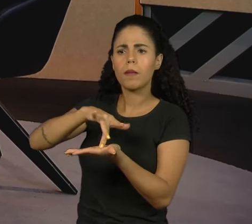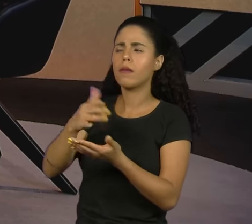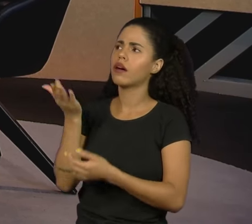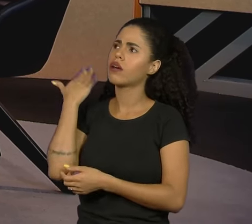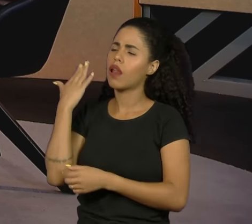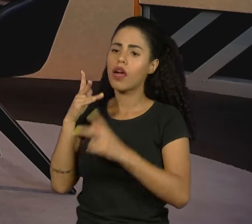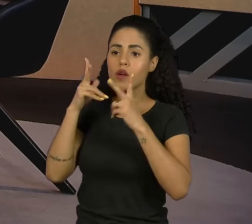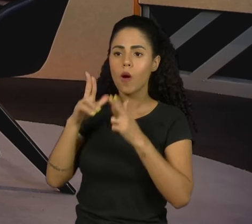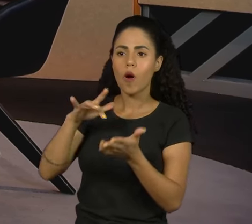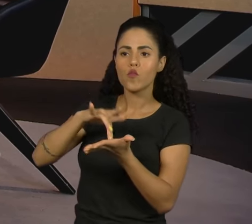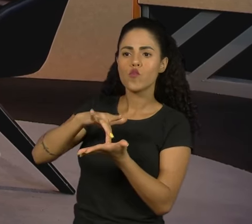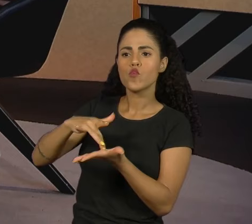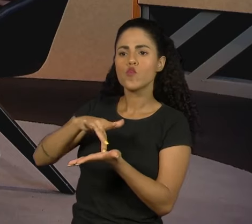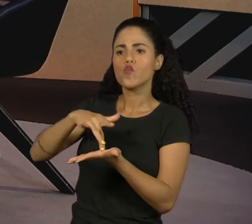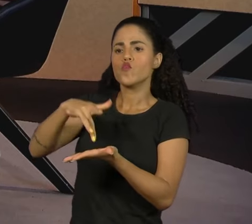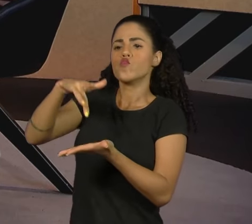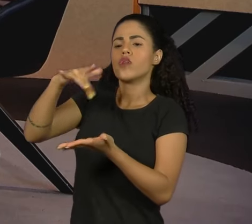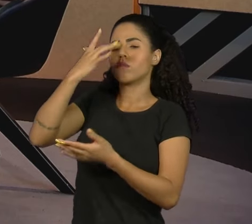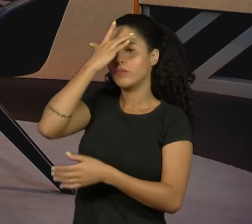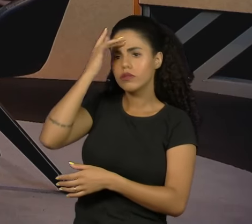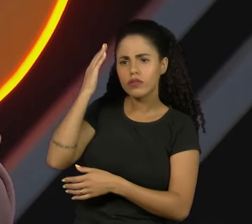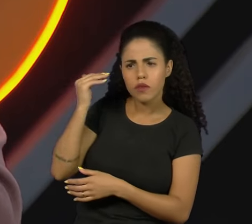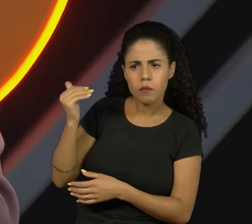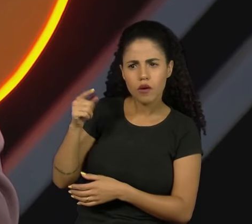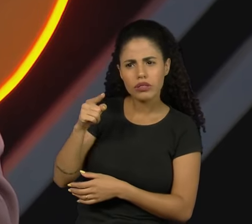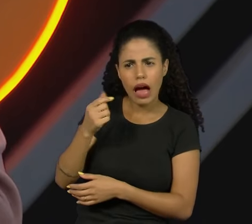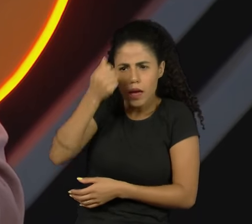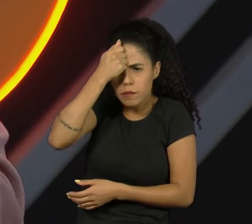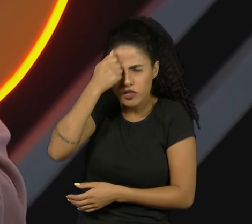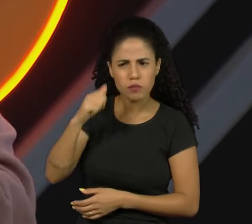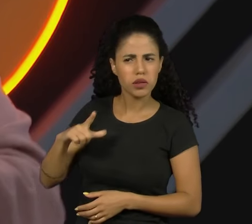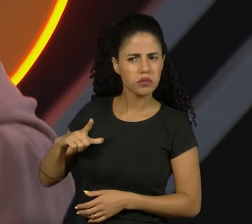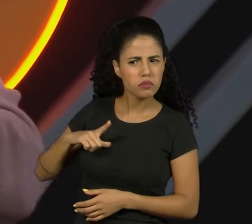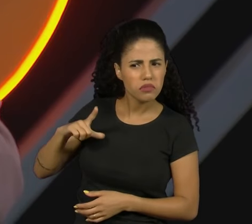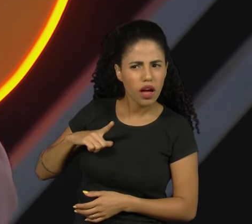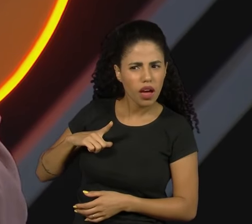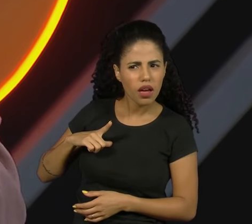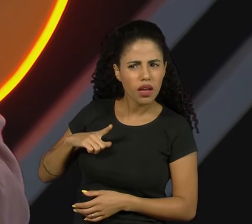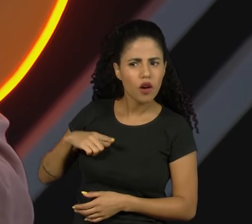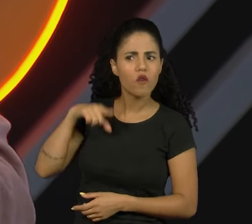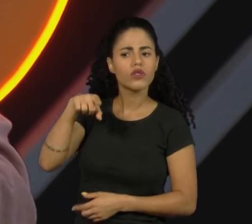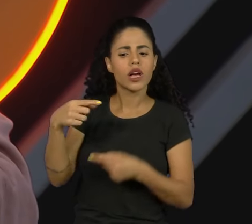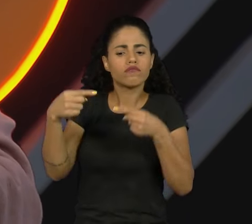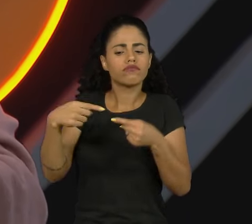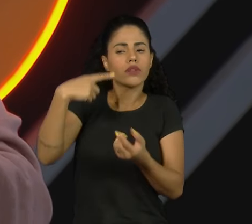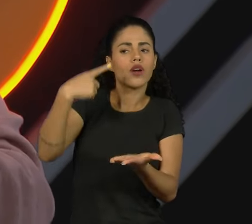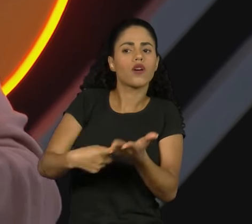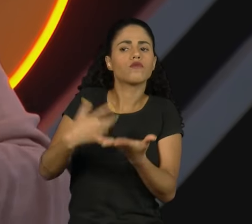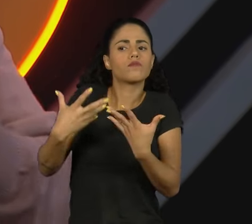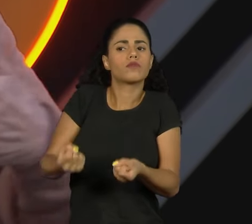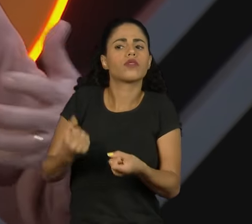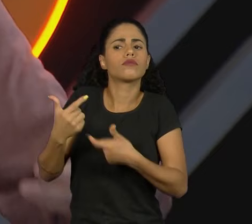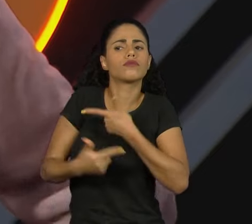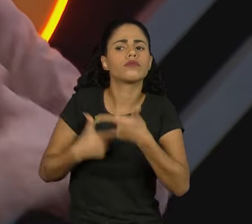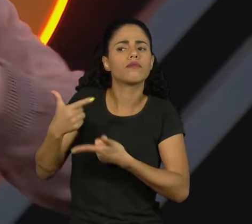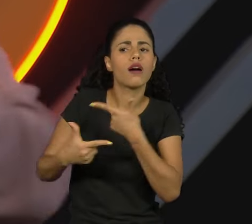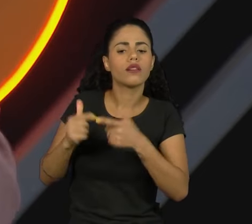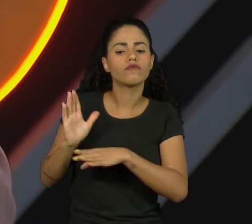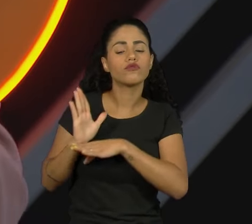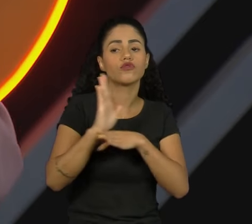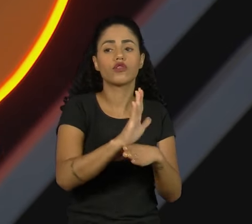voar como Nureyev e tal? Você acha que essa missão que você abraçou de